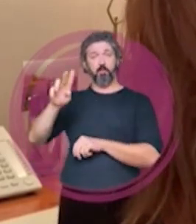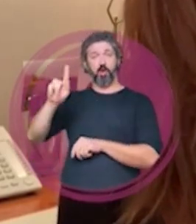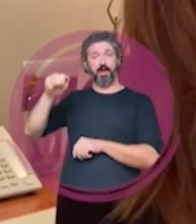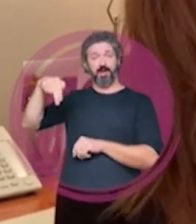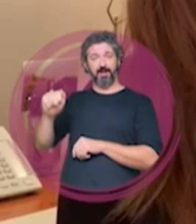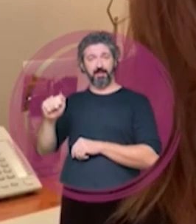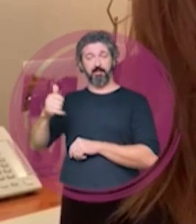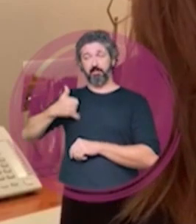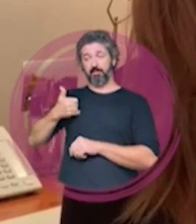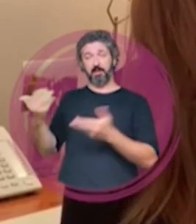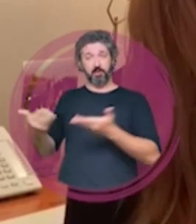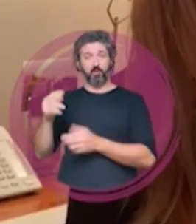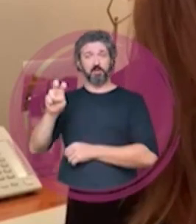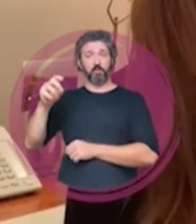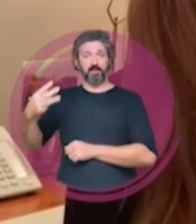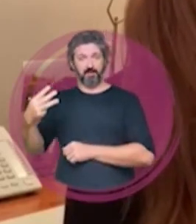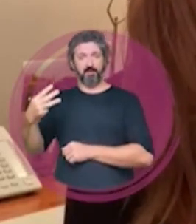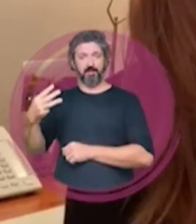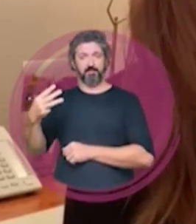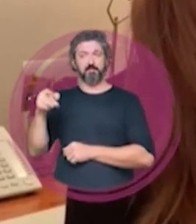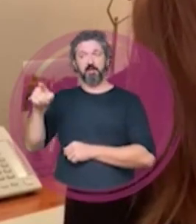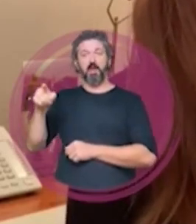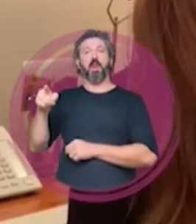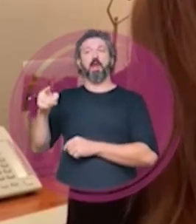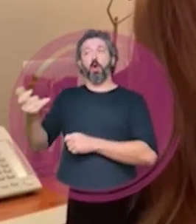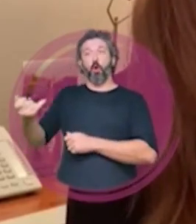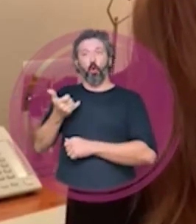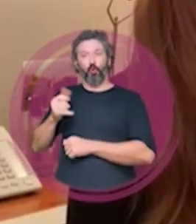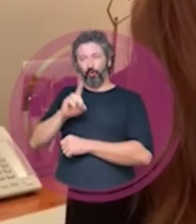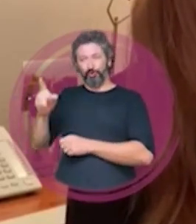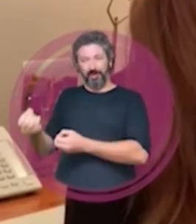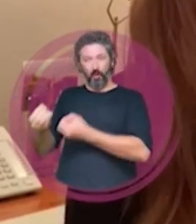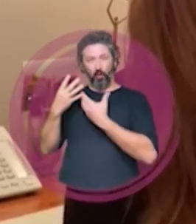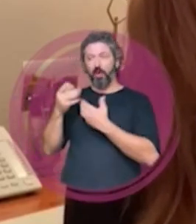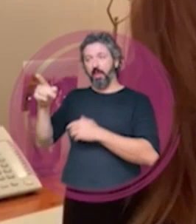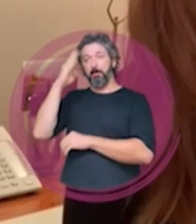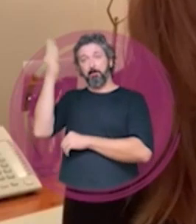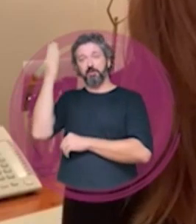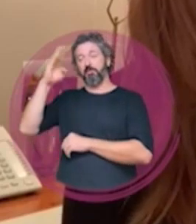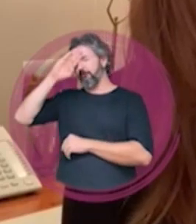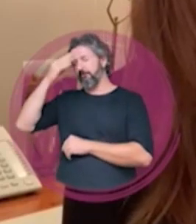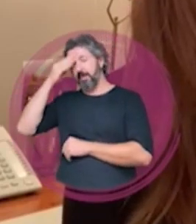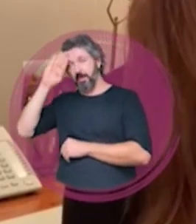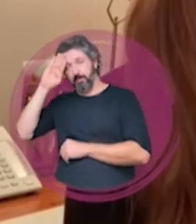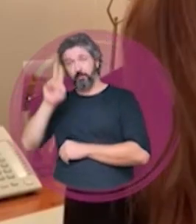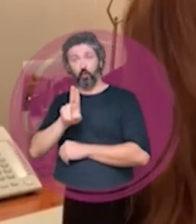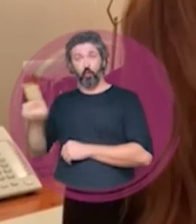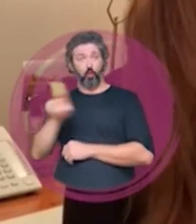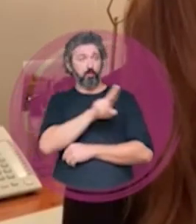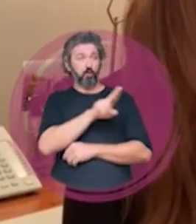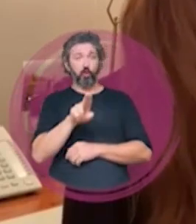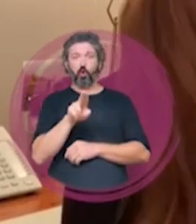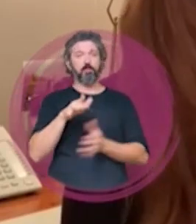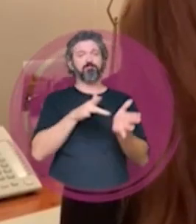Essa é a história da Morgana. Ela hoje tem 53 anos. Ela teve febre na noite em que ela nos enviou esse relato. Os